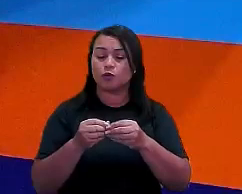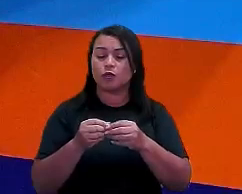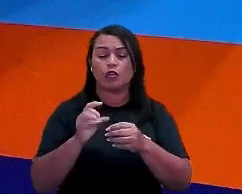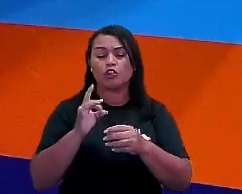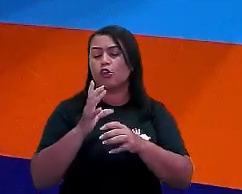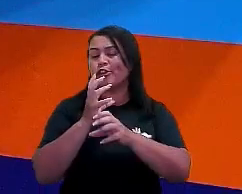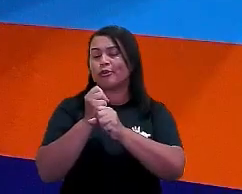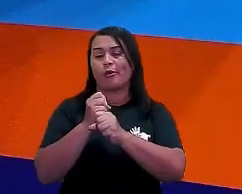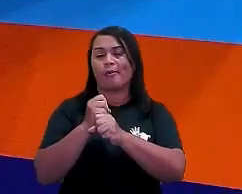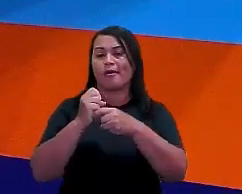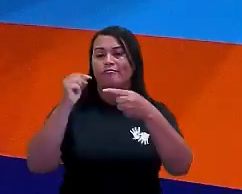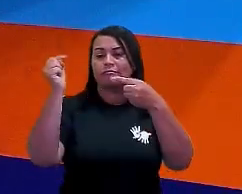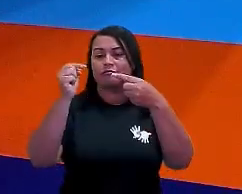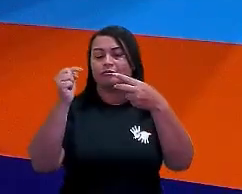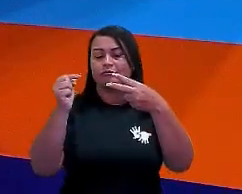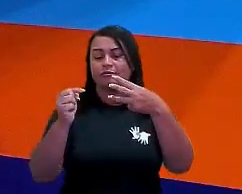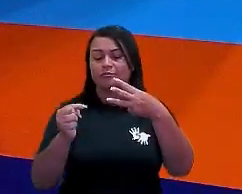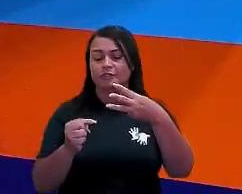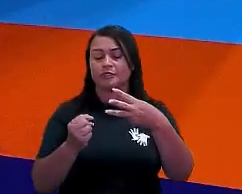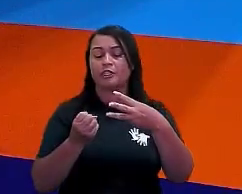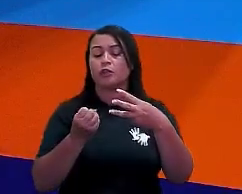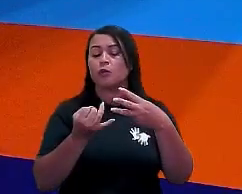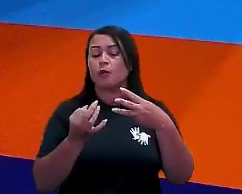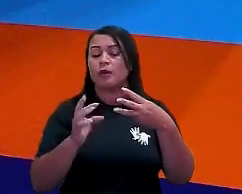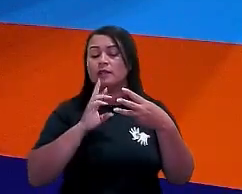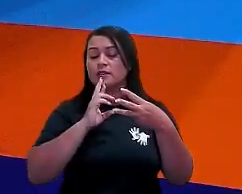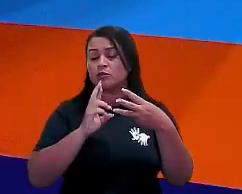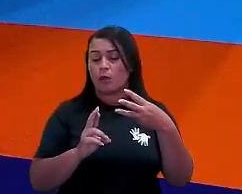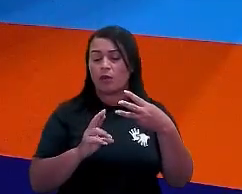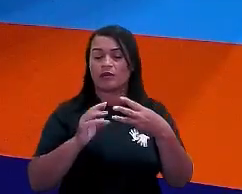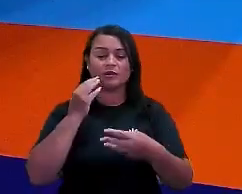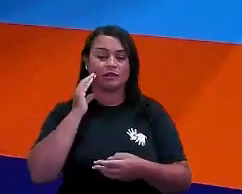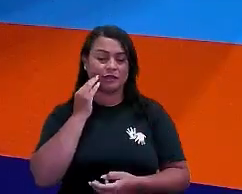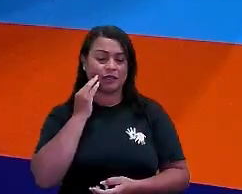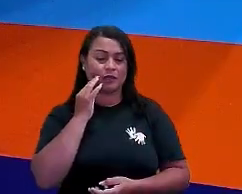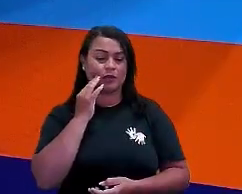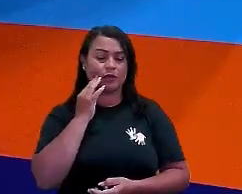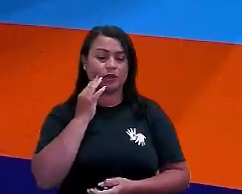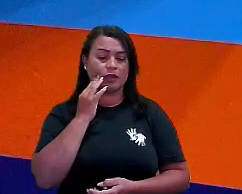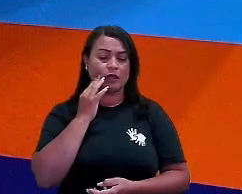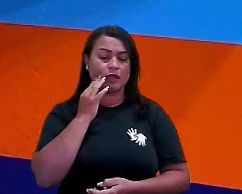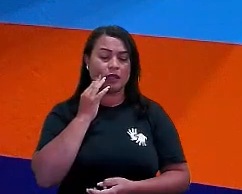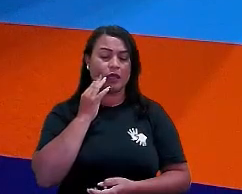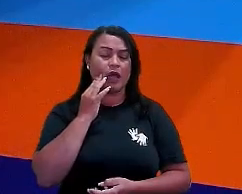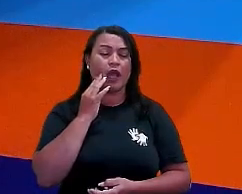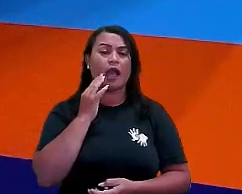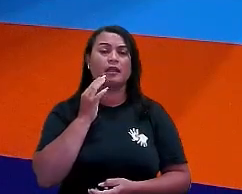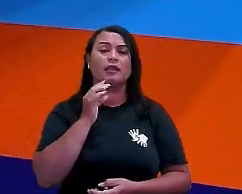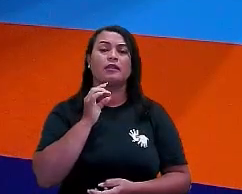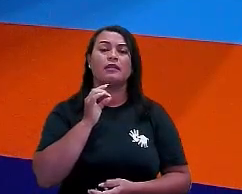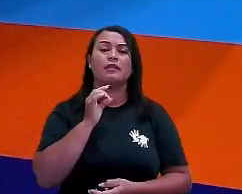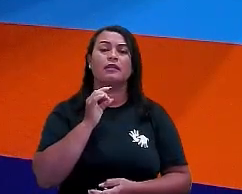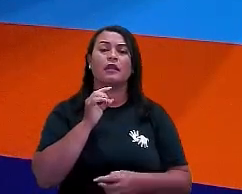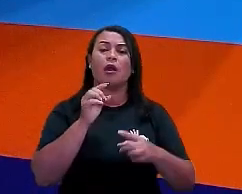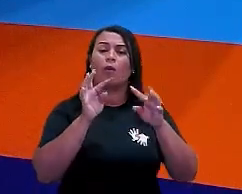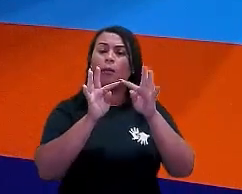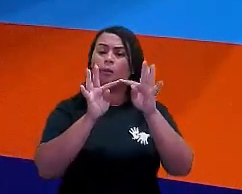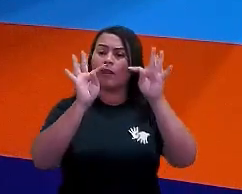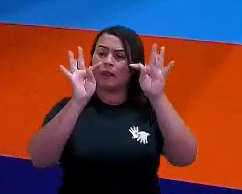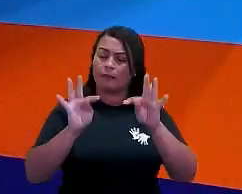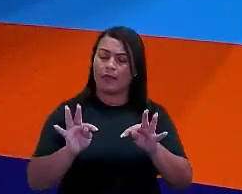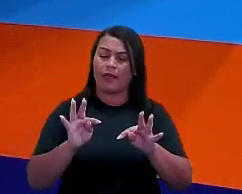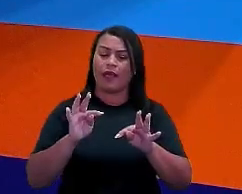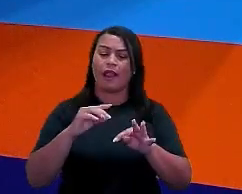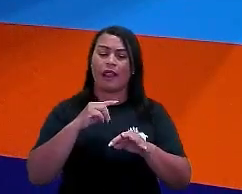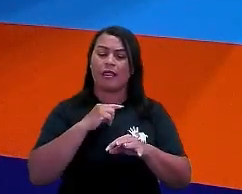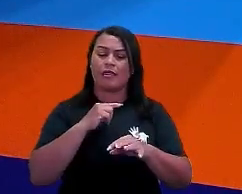só somar os pontinhos e ver quantos pontos elas fizeram. Então, cada tabela dessa vai me dar uma